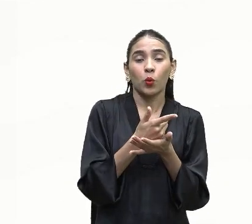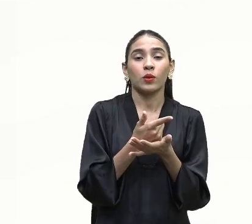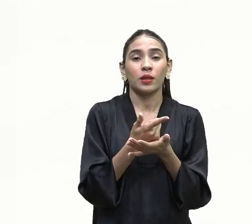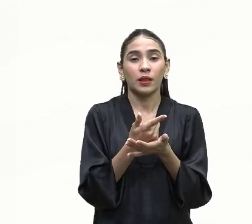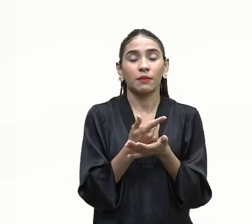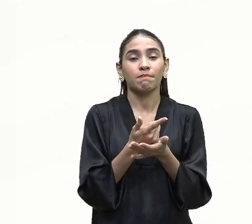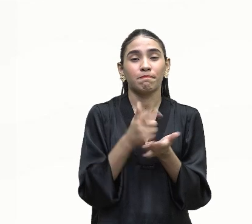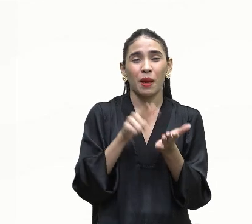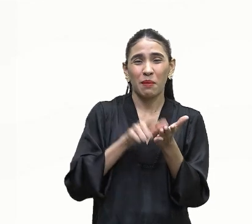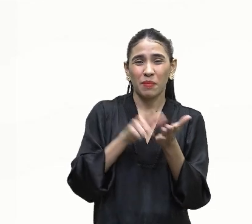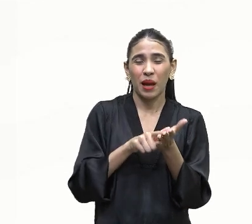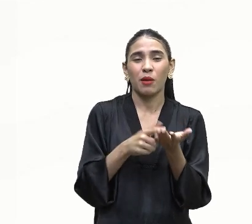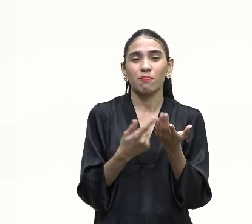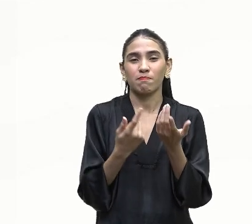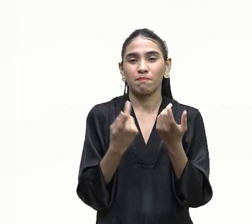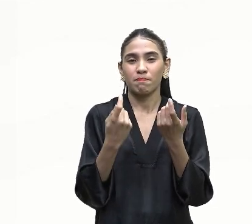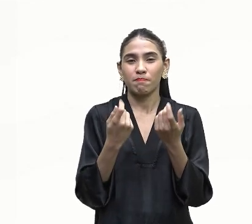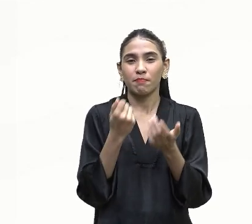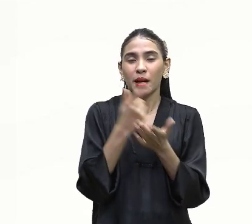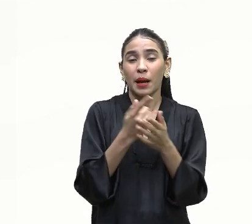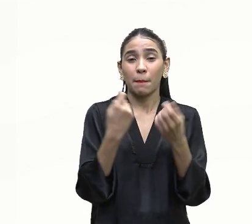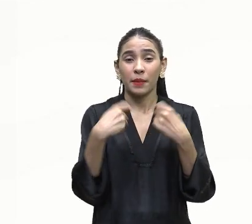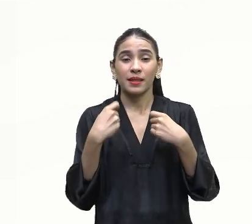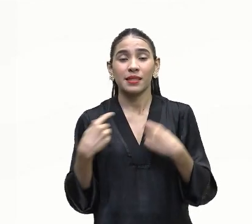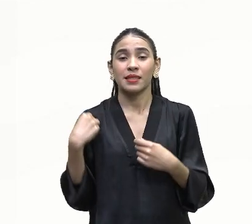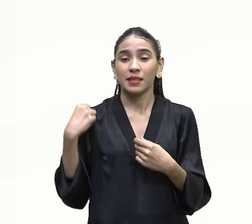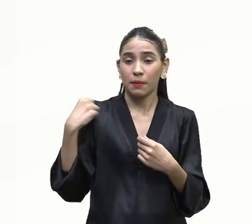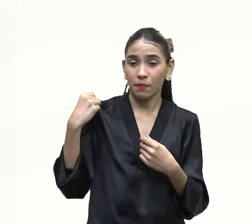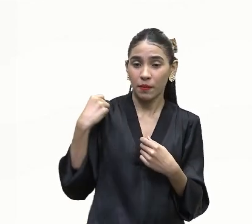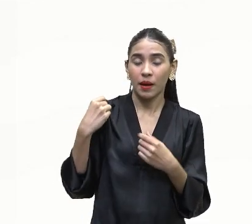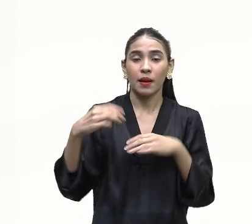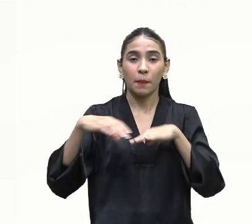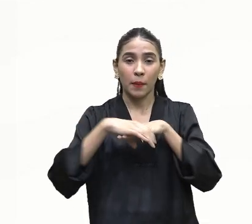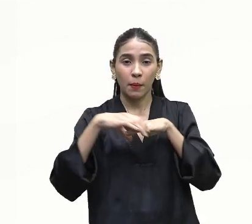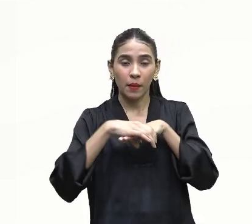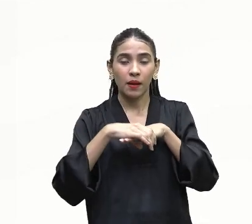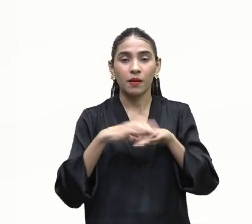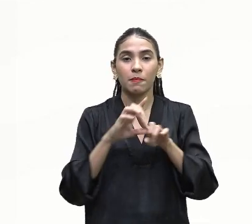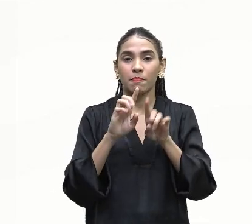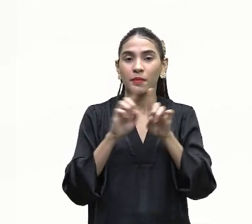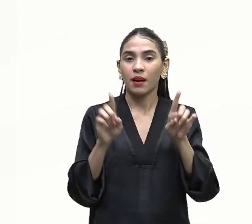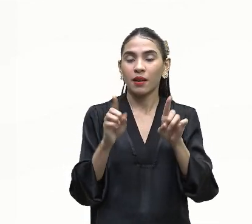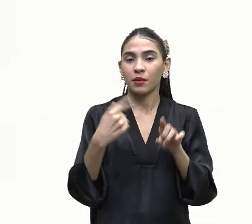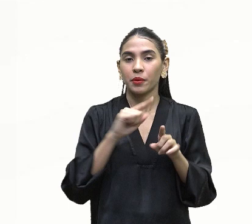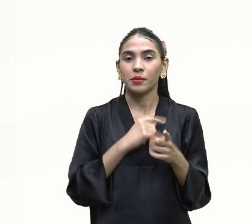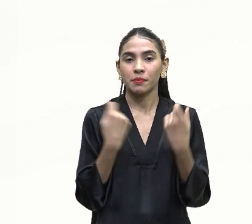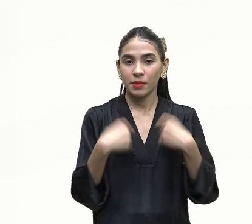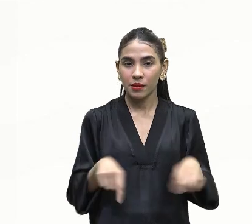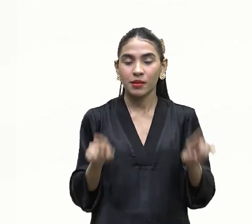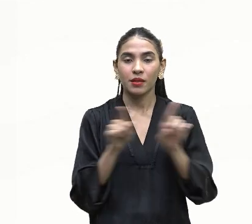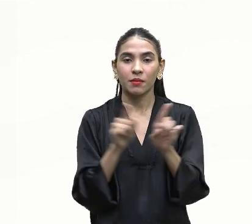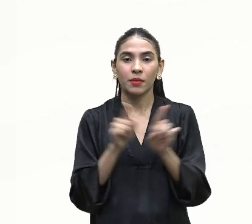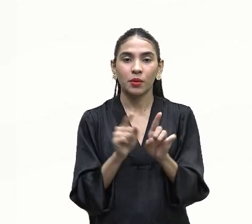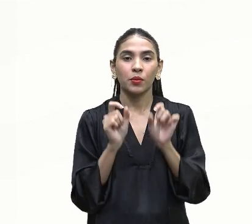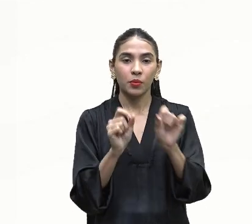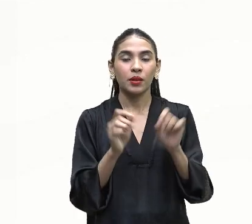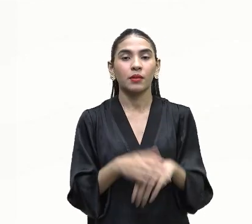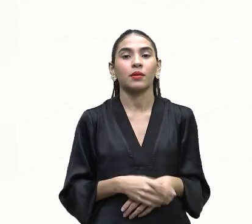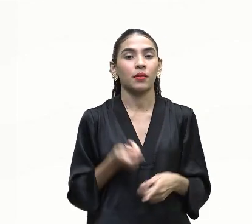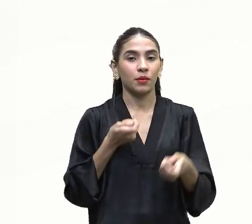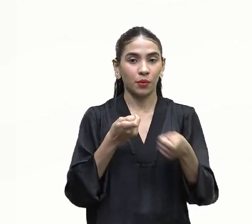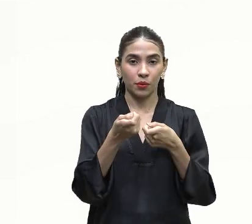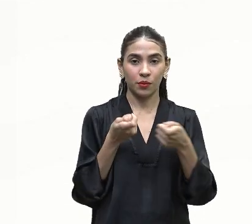gente precisa de vestuário, de calçados, mas aí a gente precisa também ter